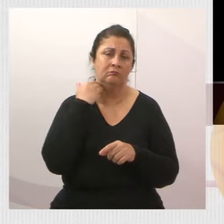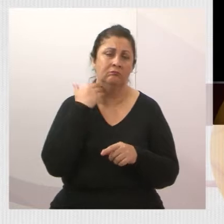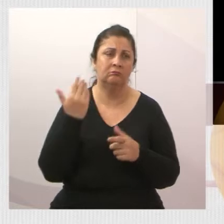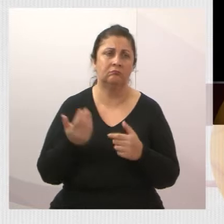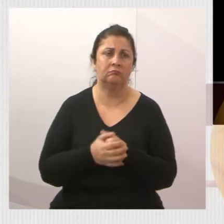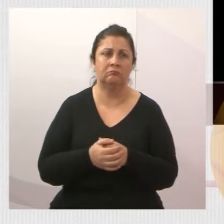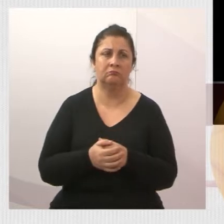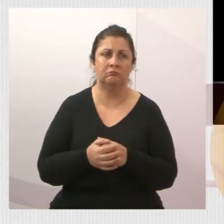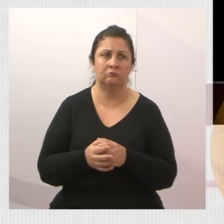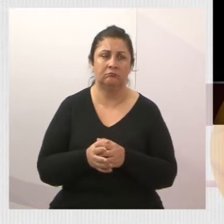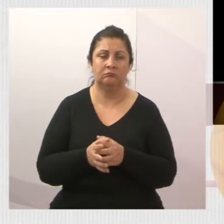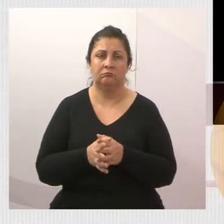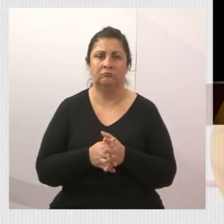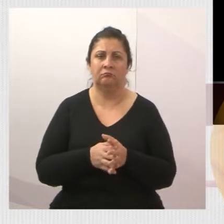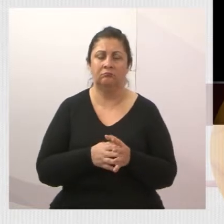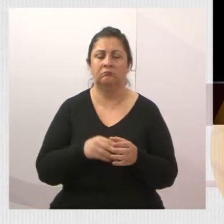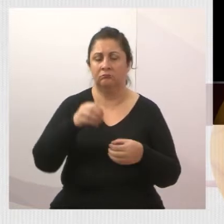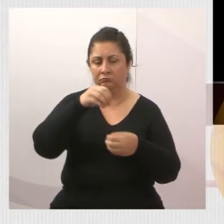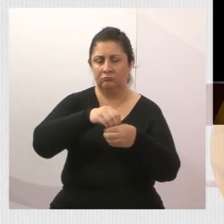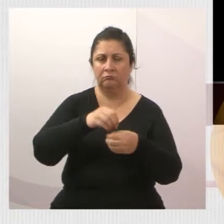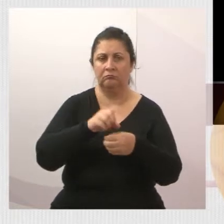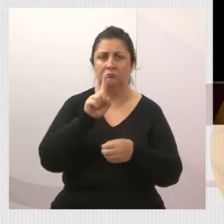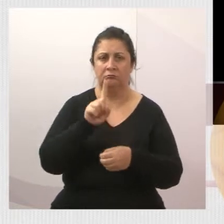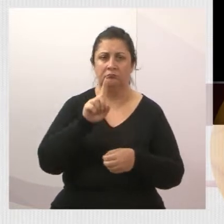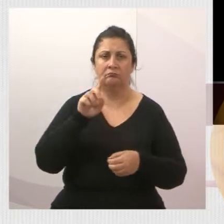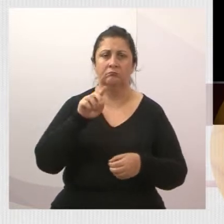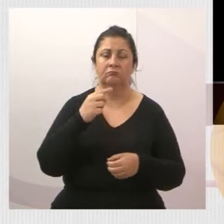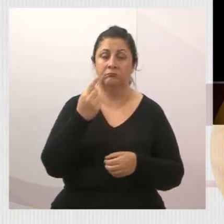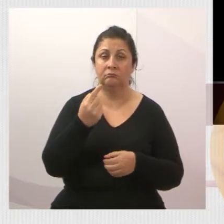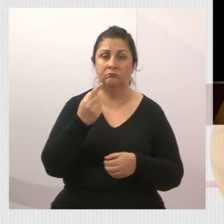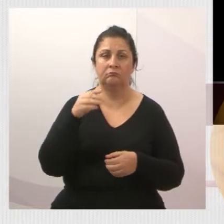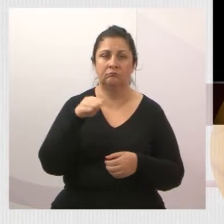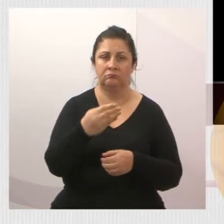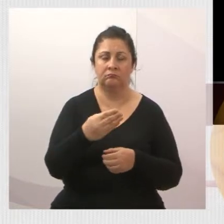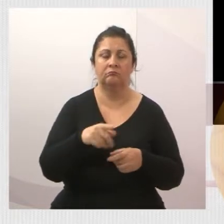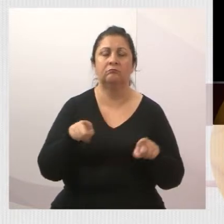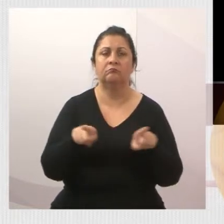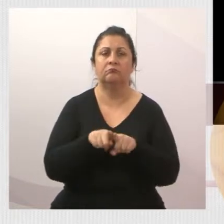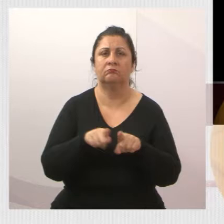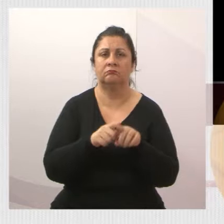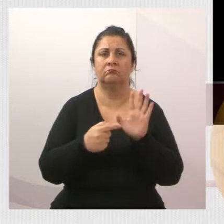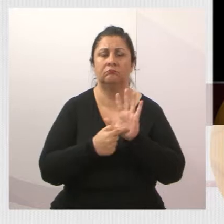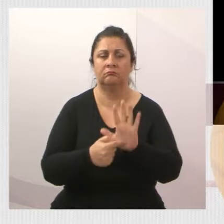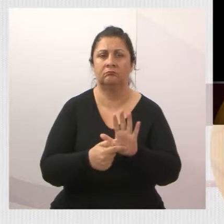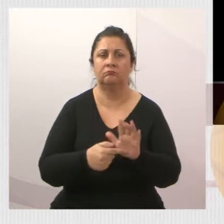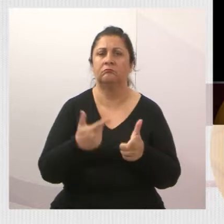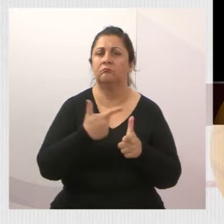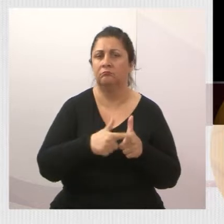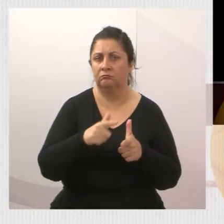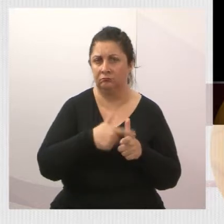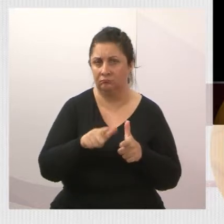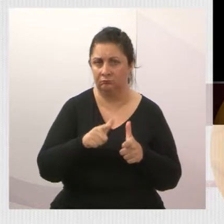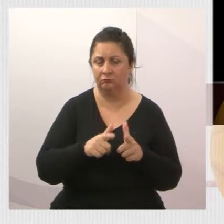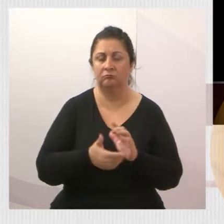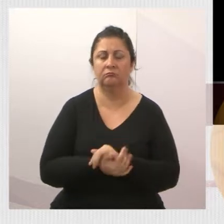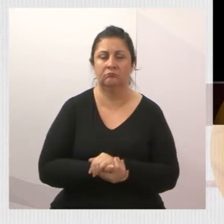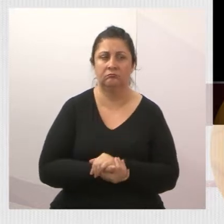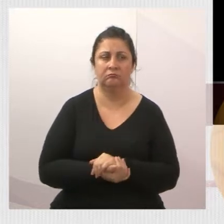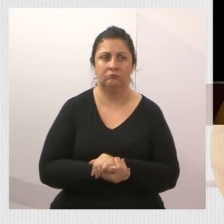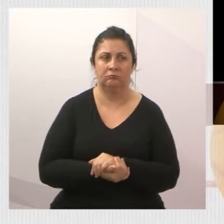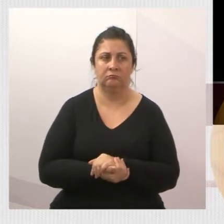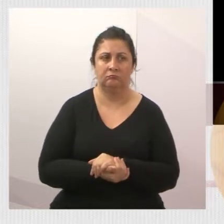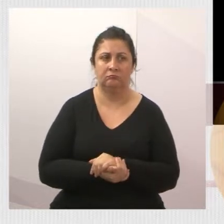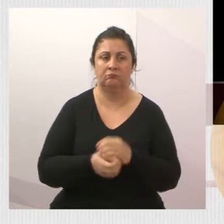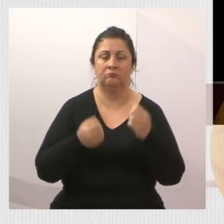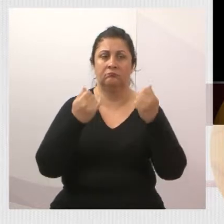também estão, naquele 1 milhão que eu coloquei, também estão estimados alguns empréstimos também de recursos que vêm para a Prefeitura. Nós